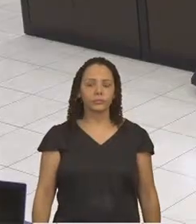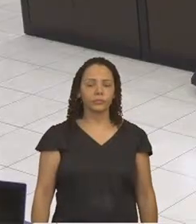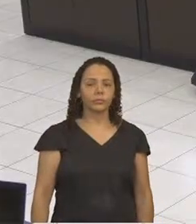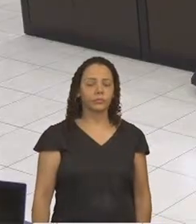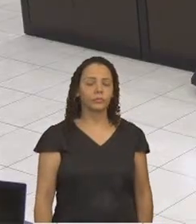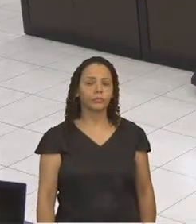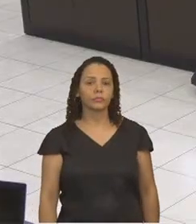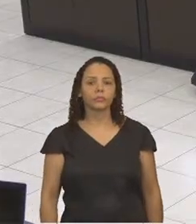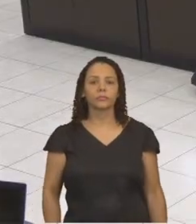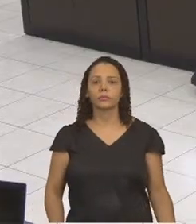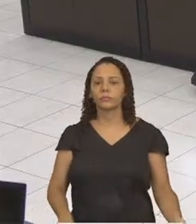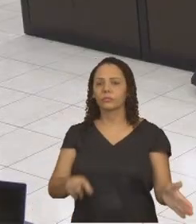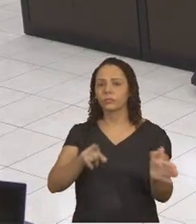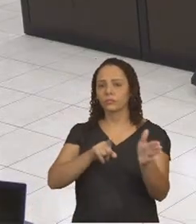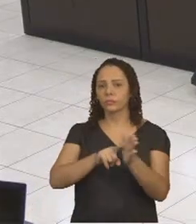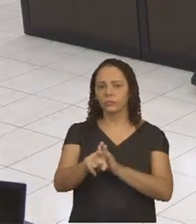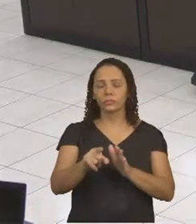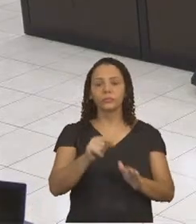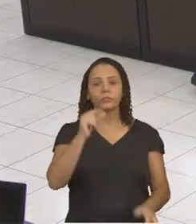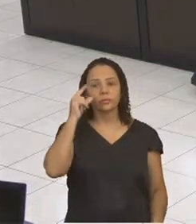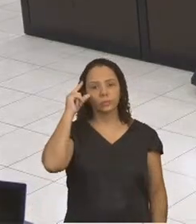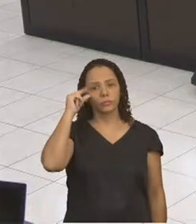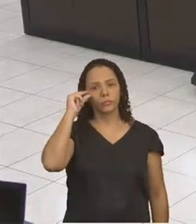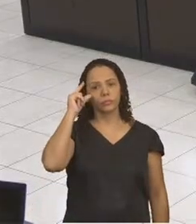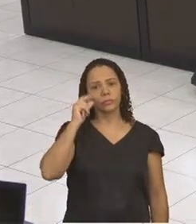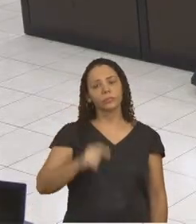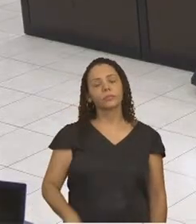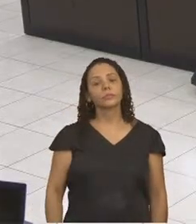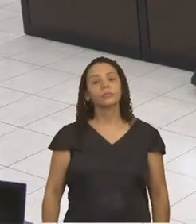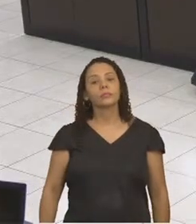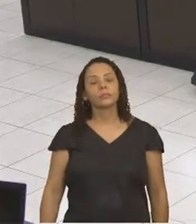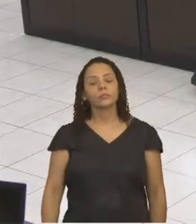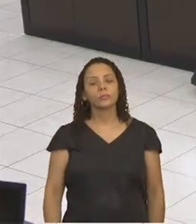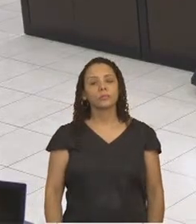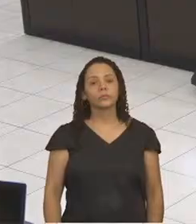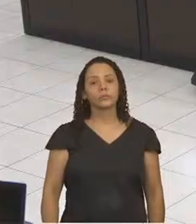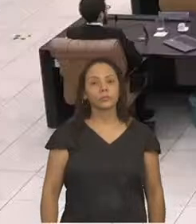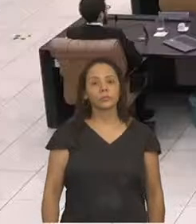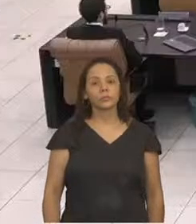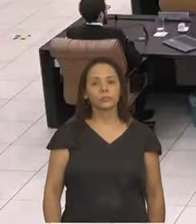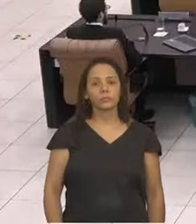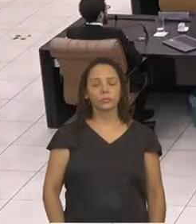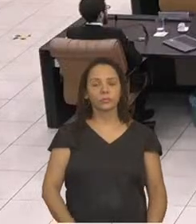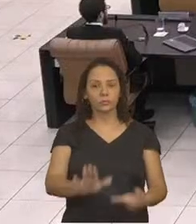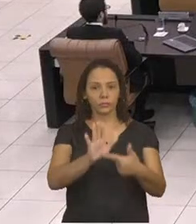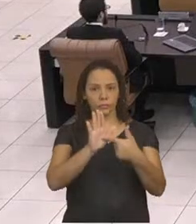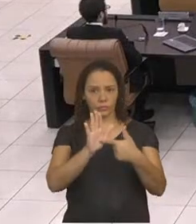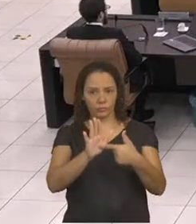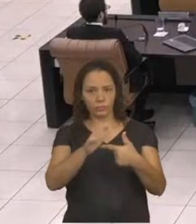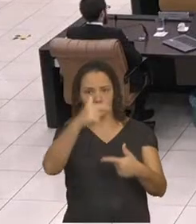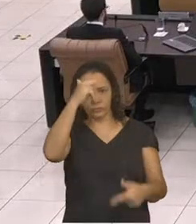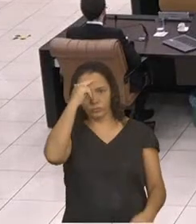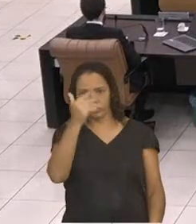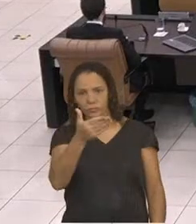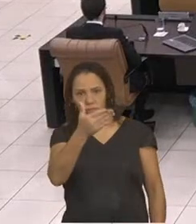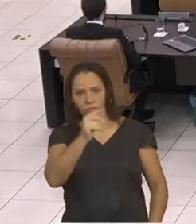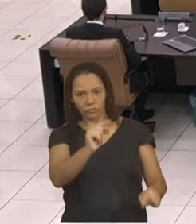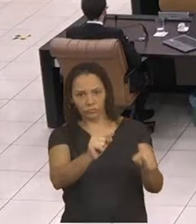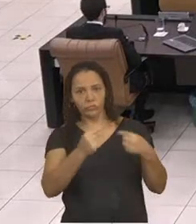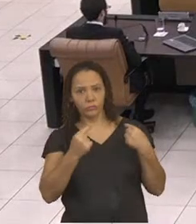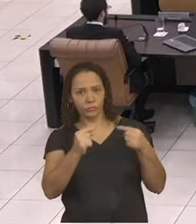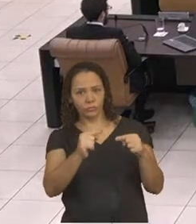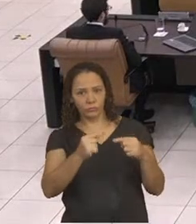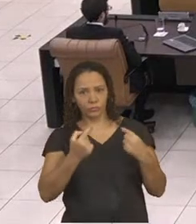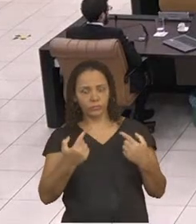Como voto o vereador Jean Araújo. Só deixar aqui registrado para o vereador Luiz Flávio, que fez a provocação do Centro